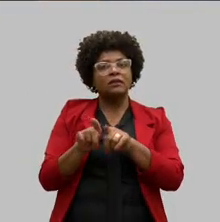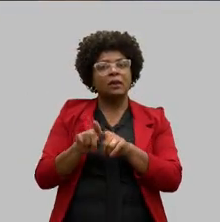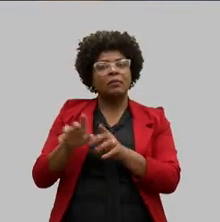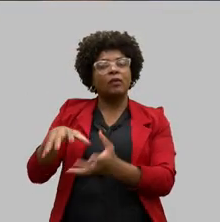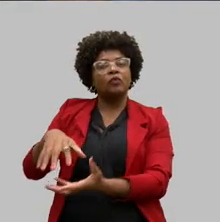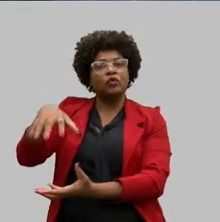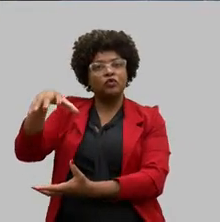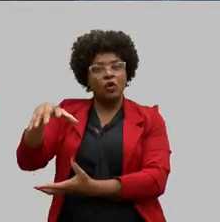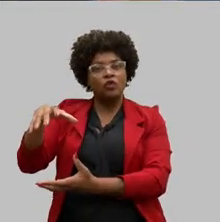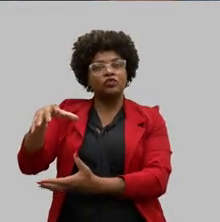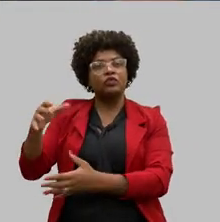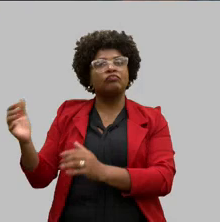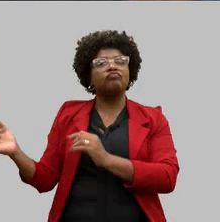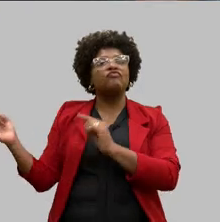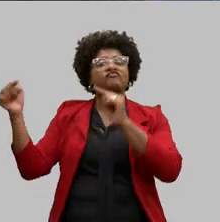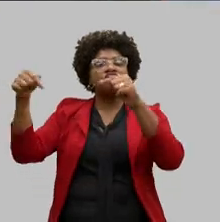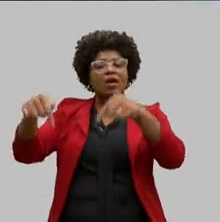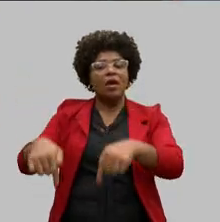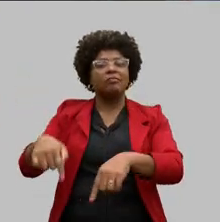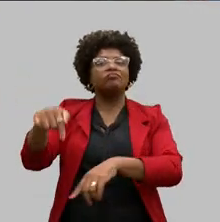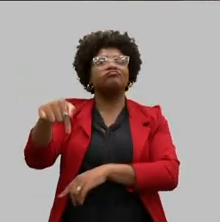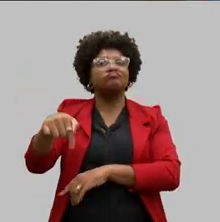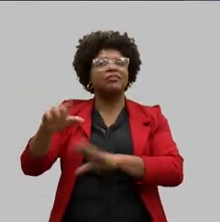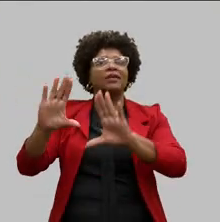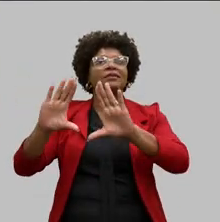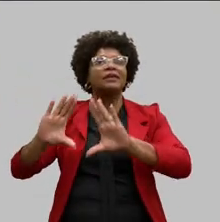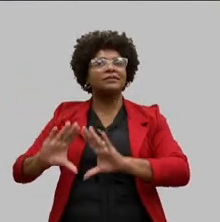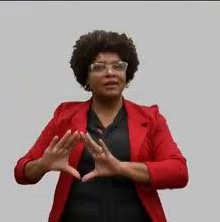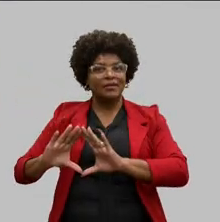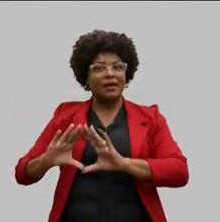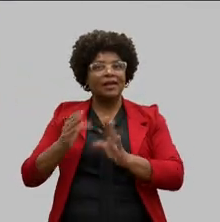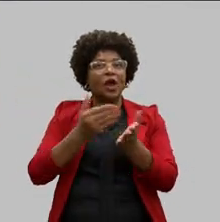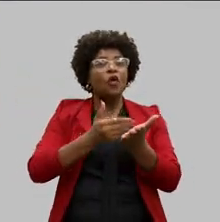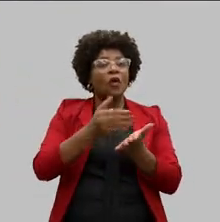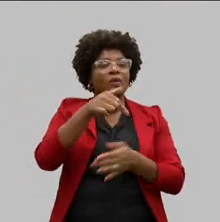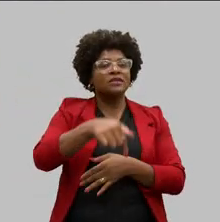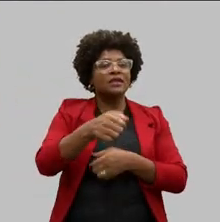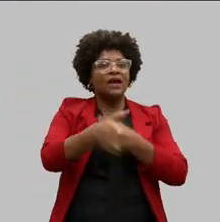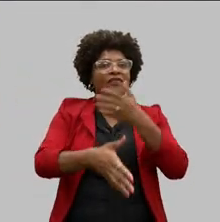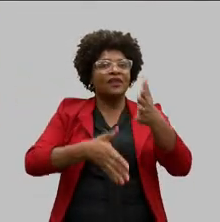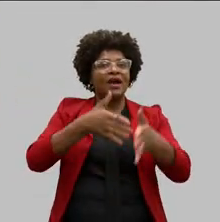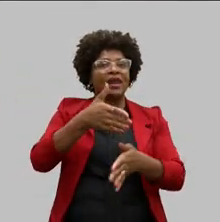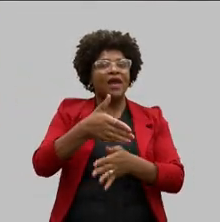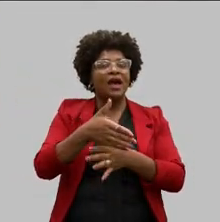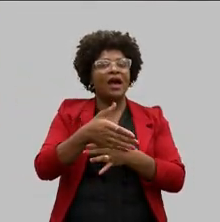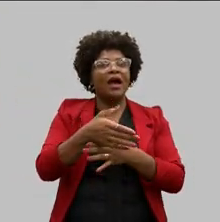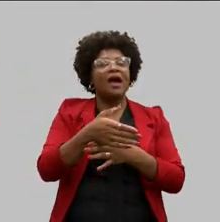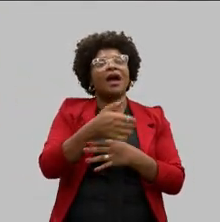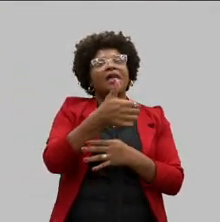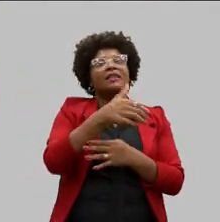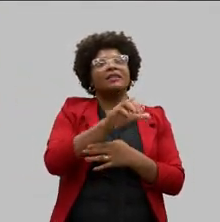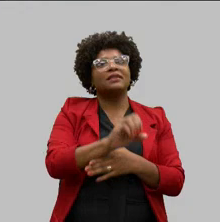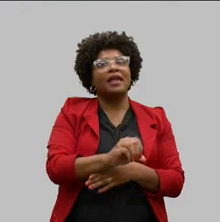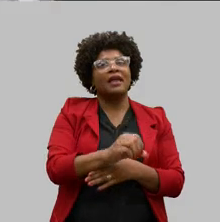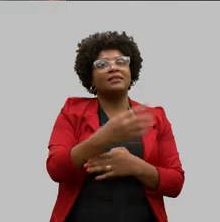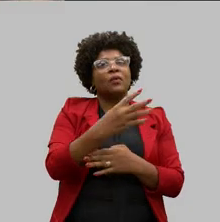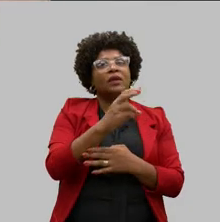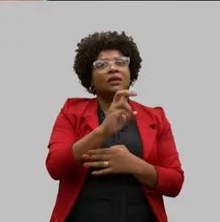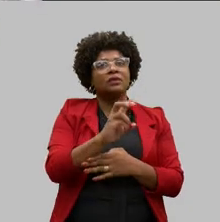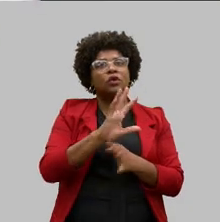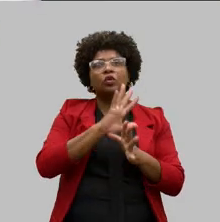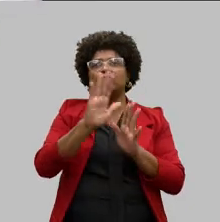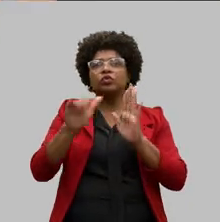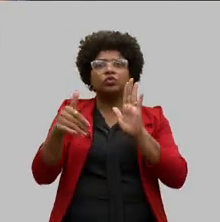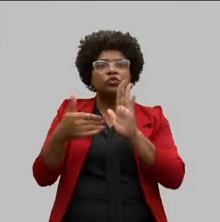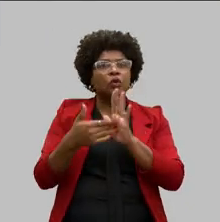assembleia e então nós estamos começando a falar são 15 pras 11 e todo mundo alimentou muito cedo nesse